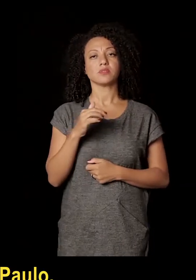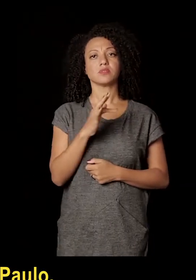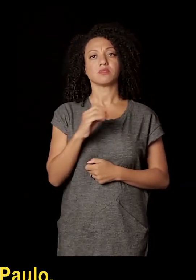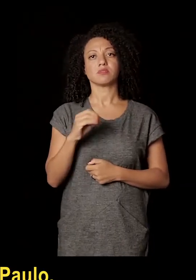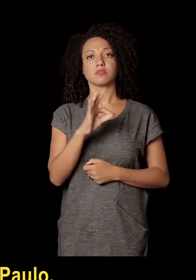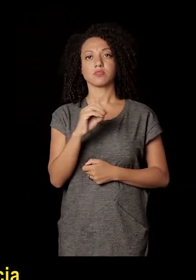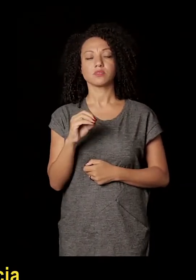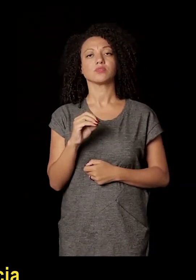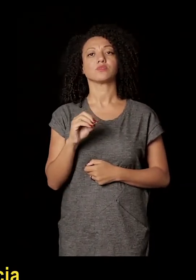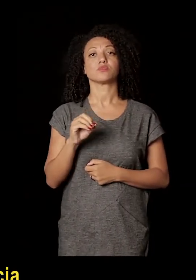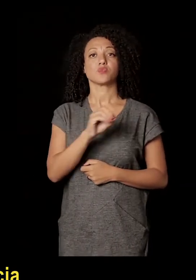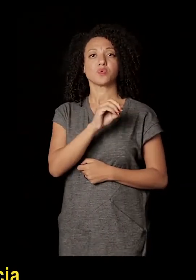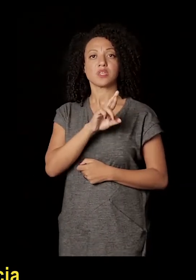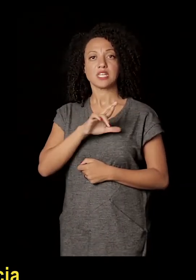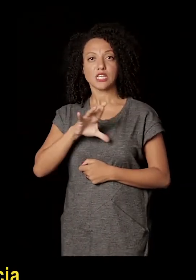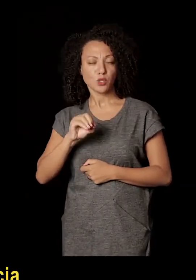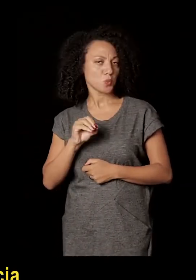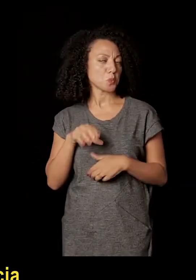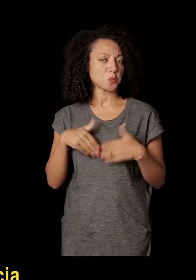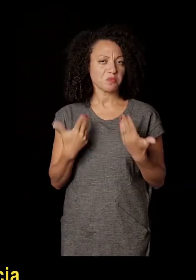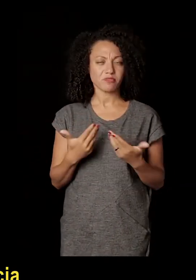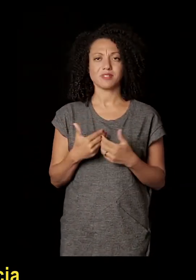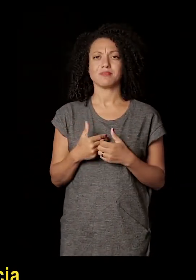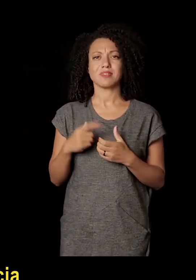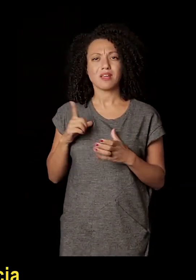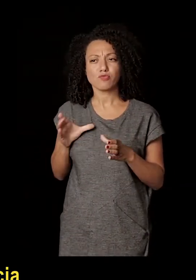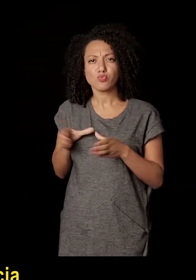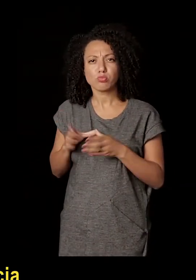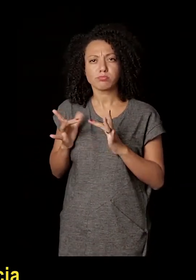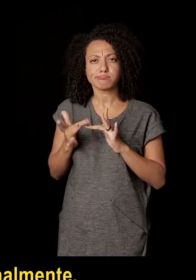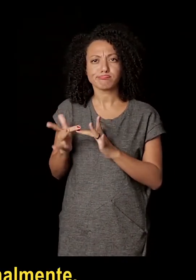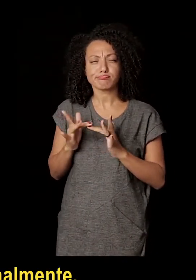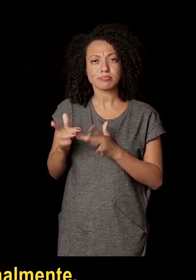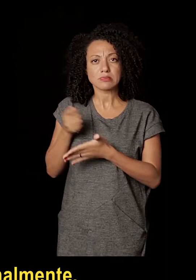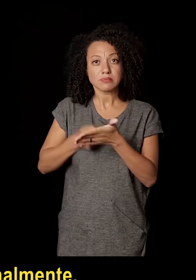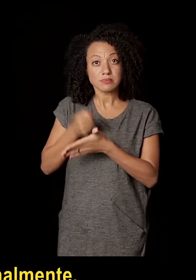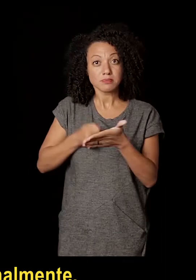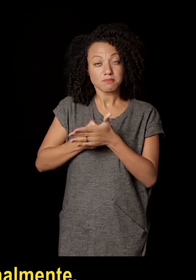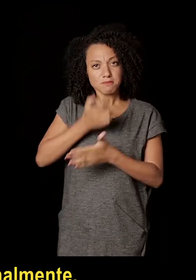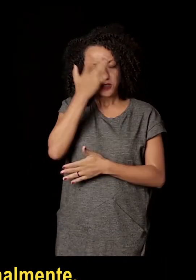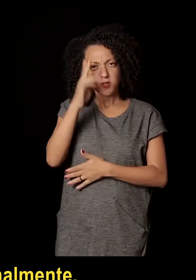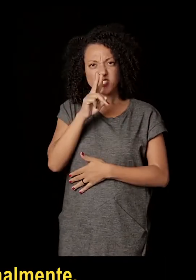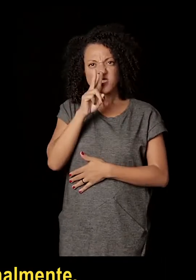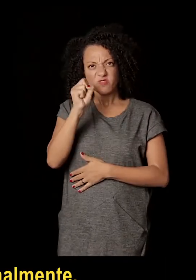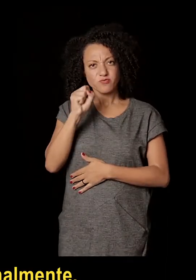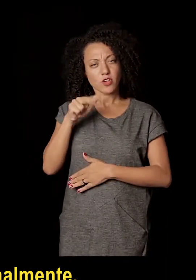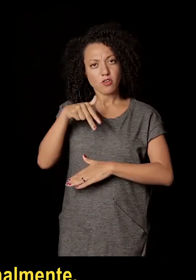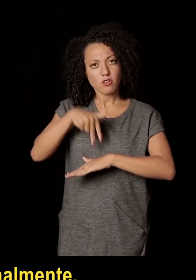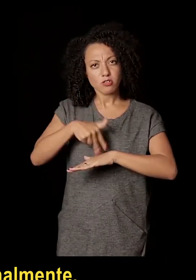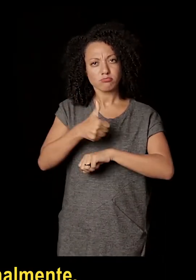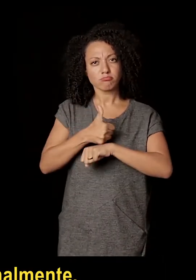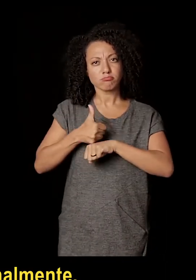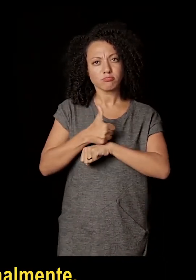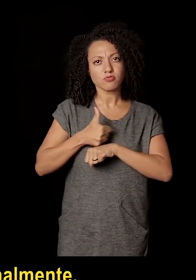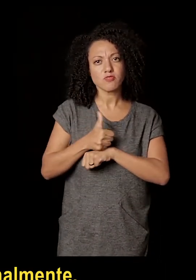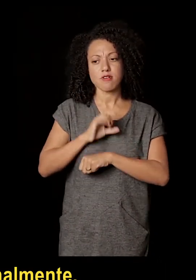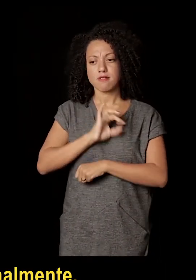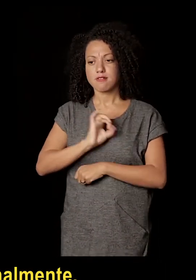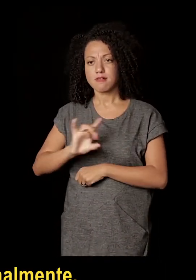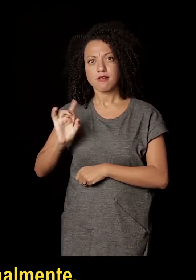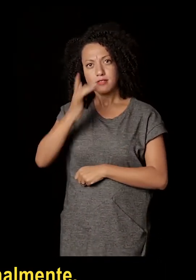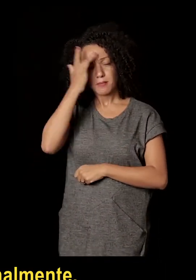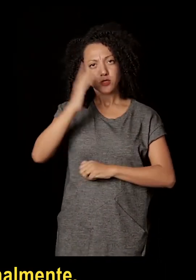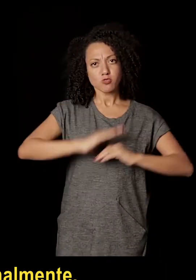enfim, essa corrente de militância feita por pessoas que se consolidaram profissionalmente, cada um na sua atuação